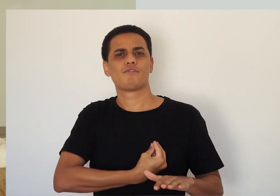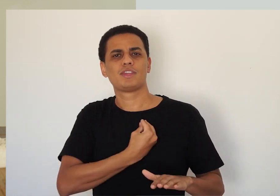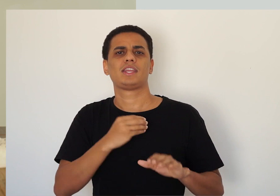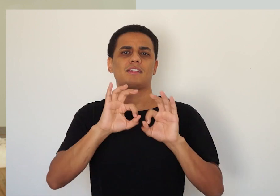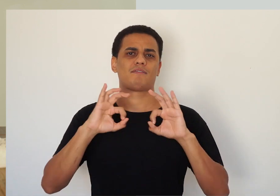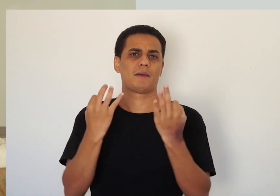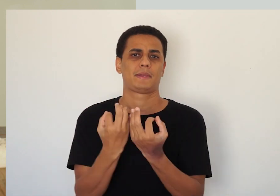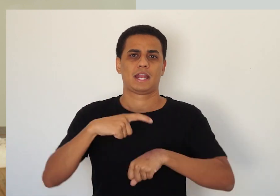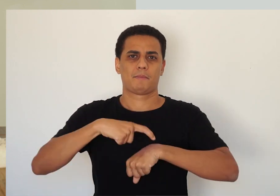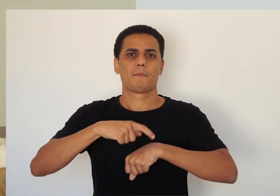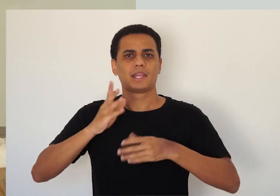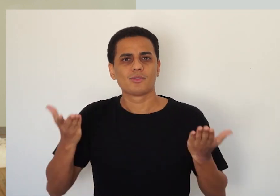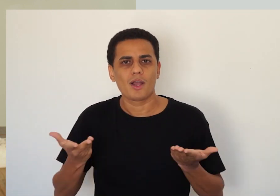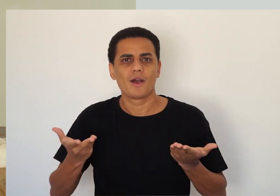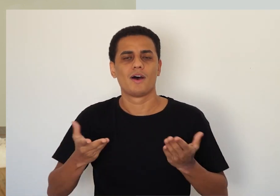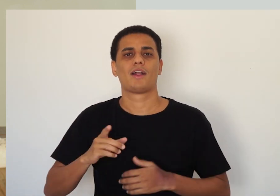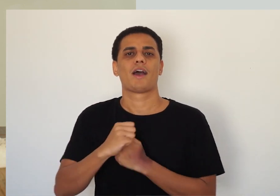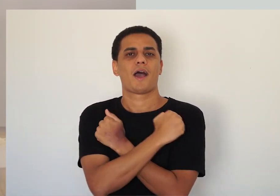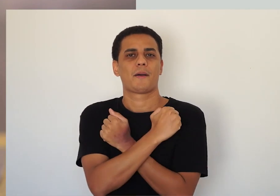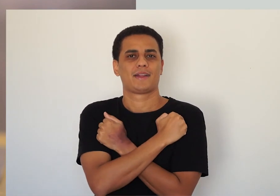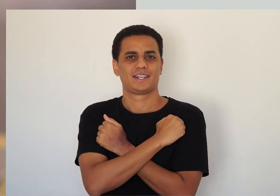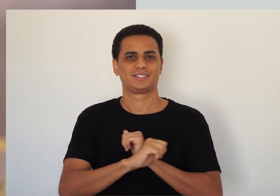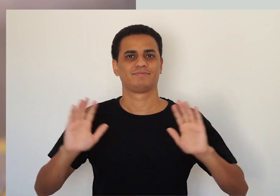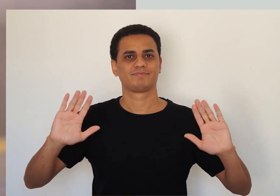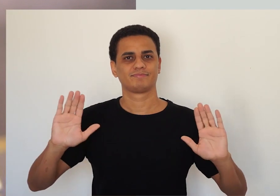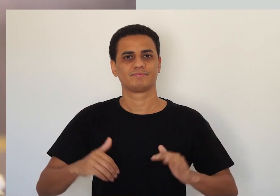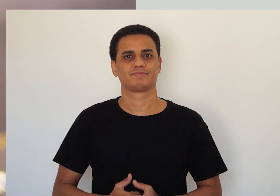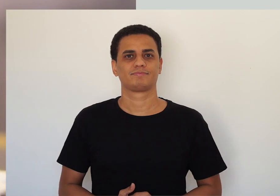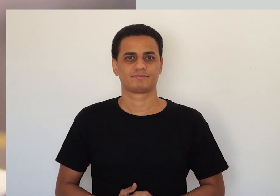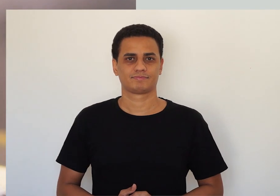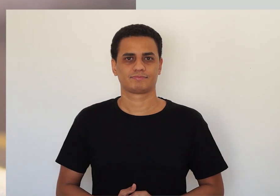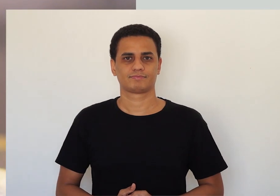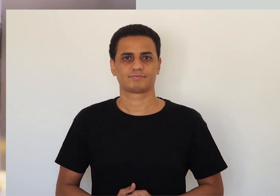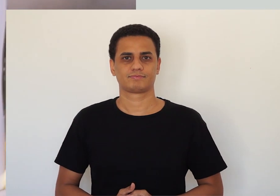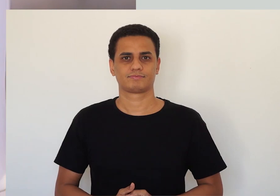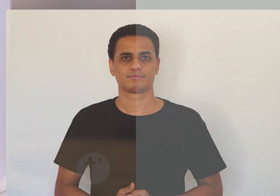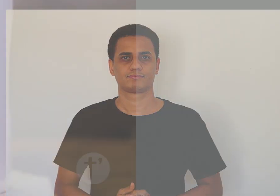a sua família, nesse tempo de grandes provações. Um grande abraço.